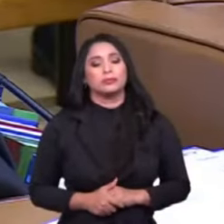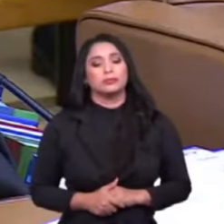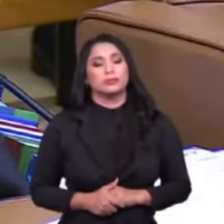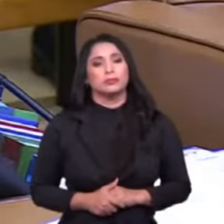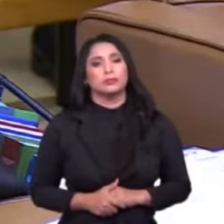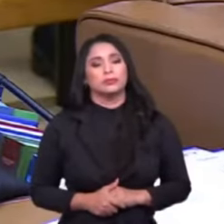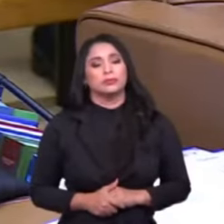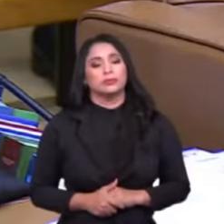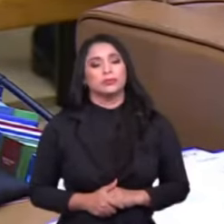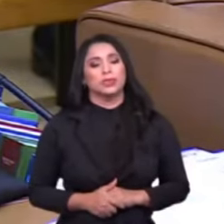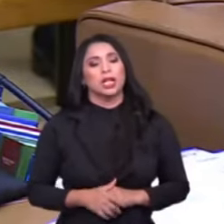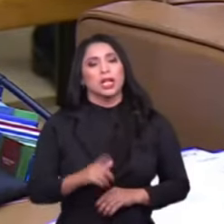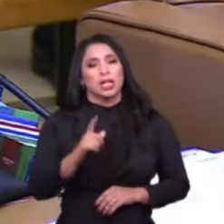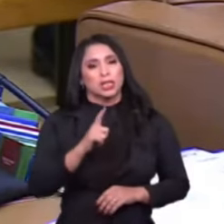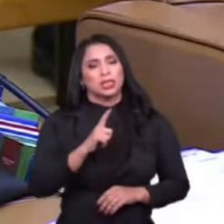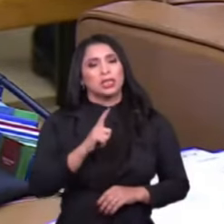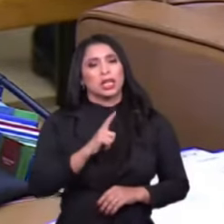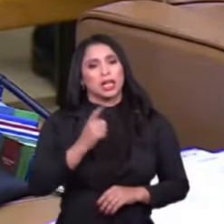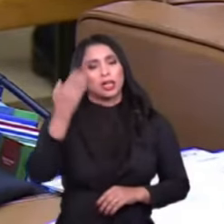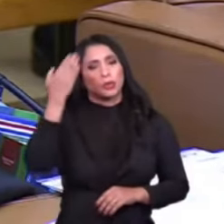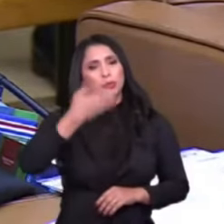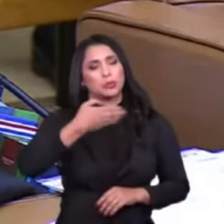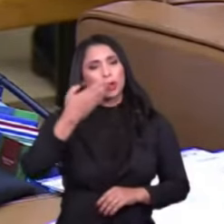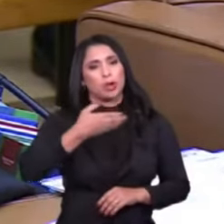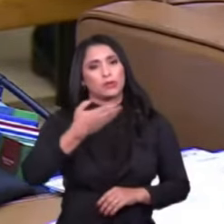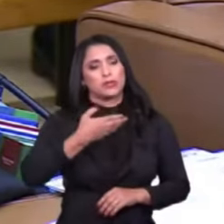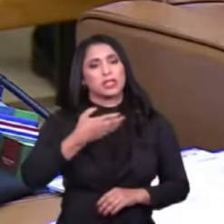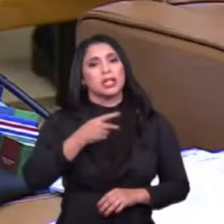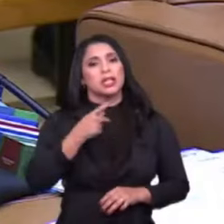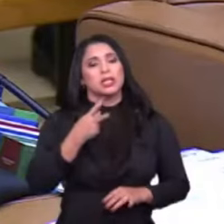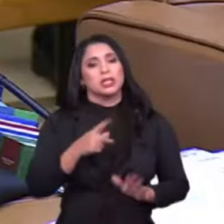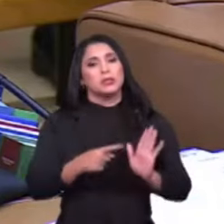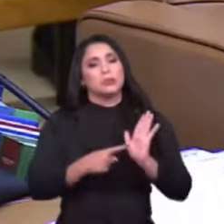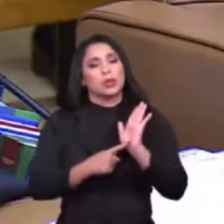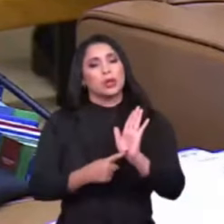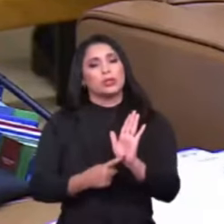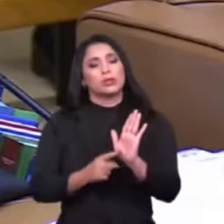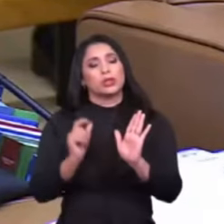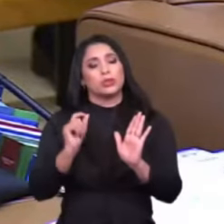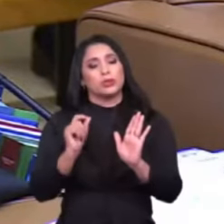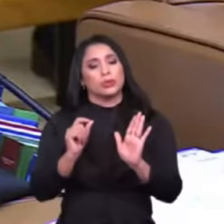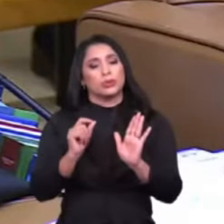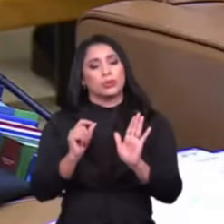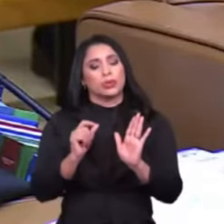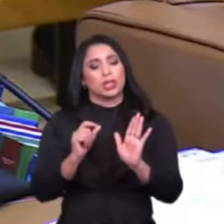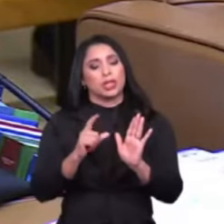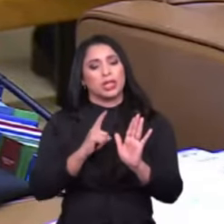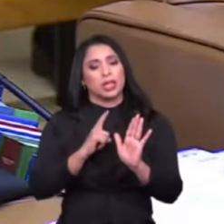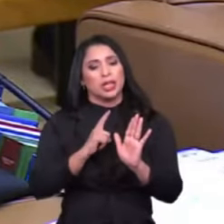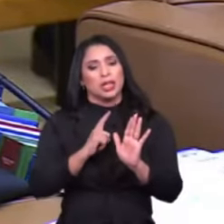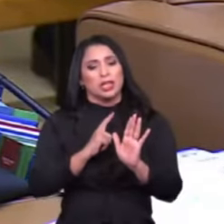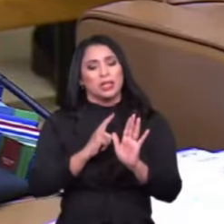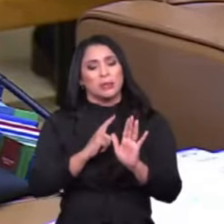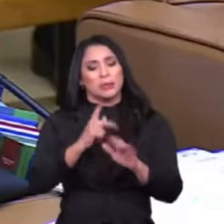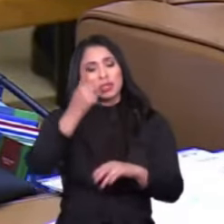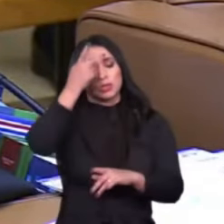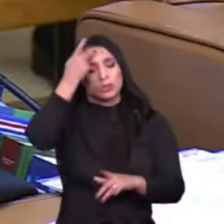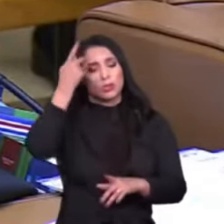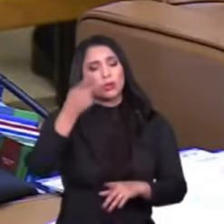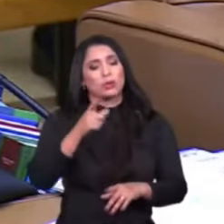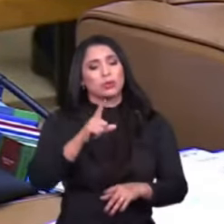Existem moderadas evidências da associação entre o uso da maconha e sintomas de mania e hipomania em indivíduos